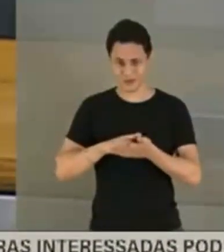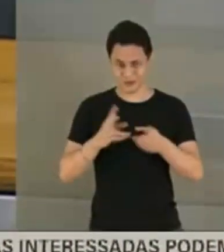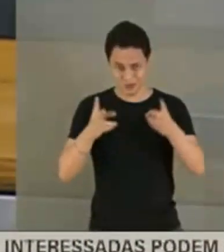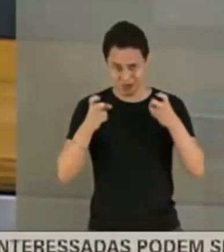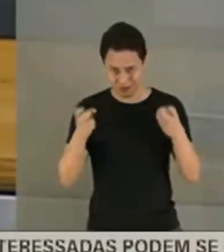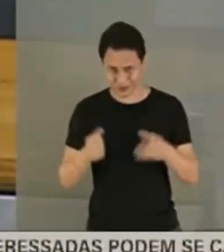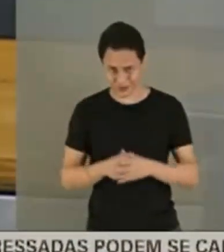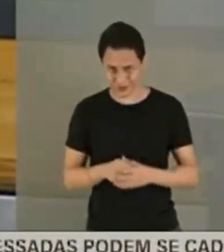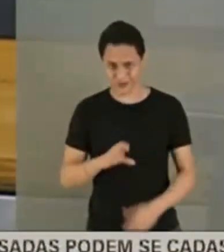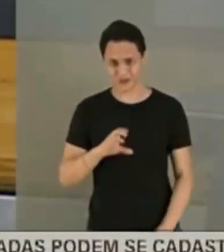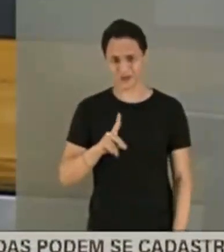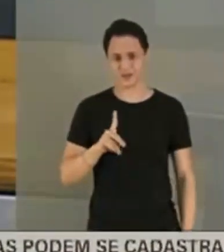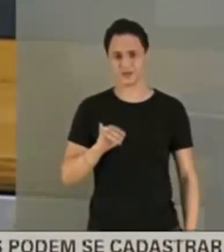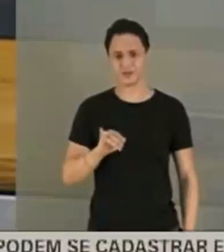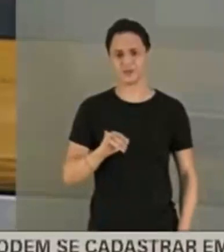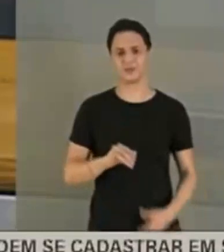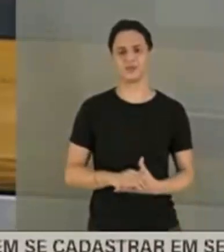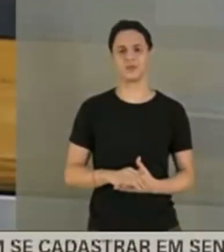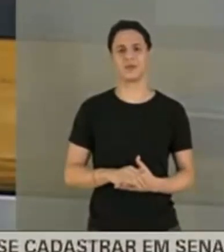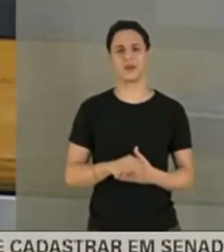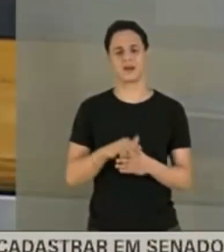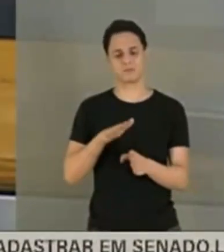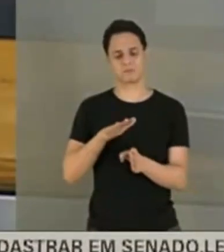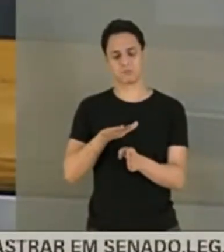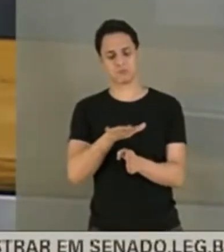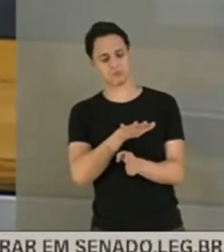chegou de CPI parcial.